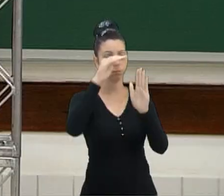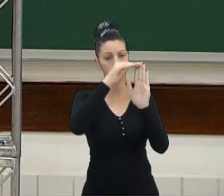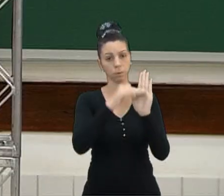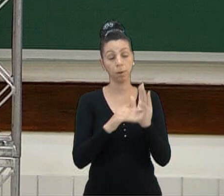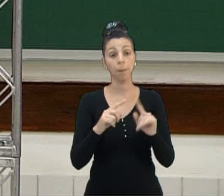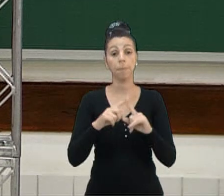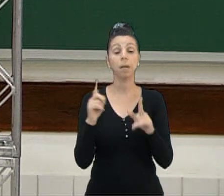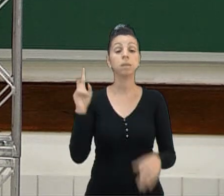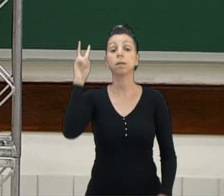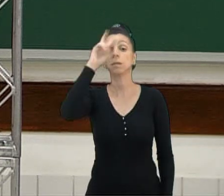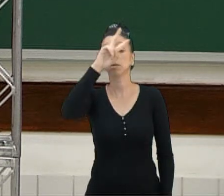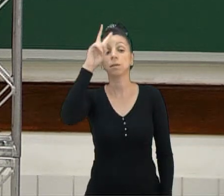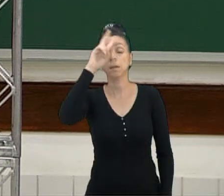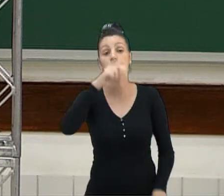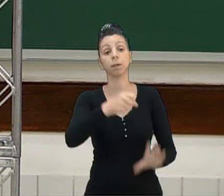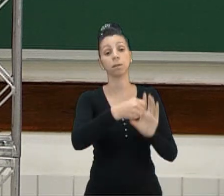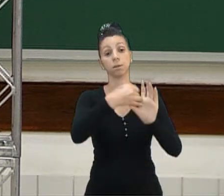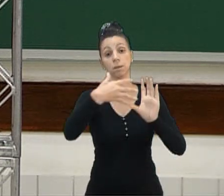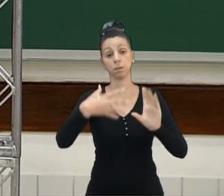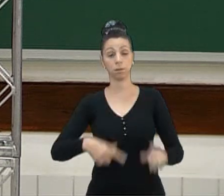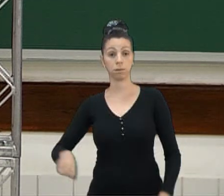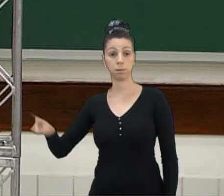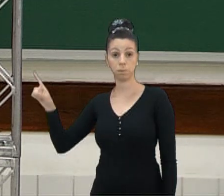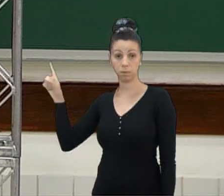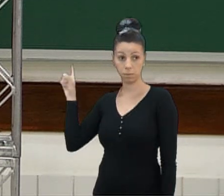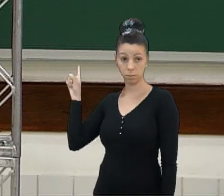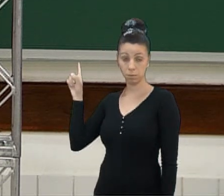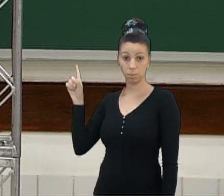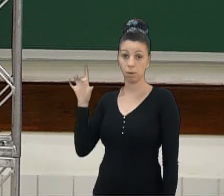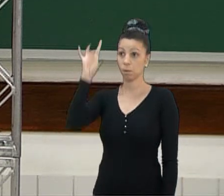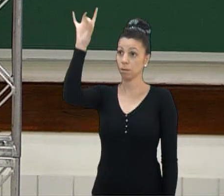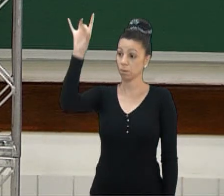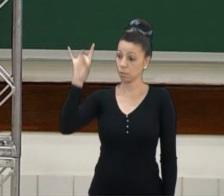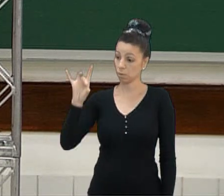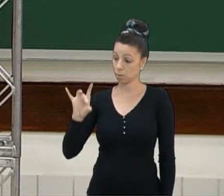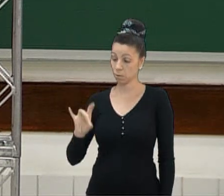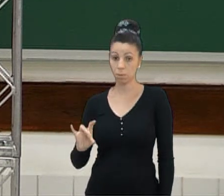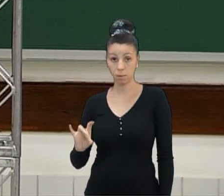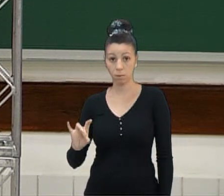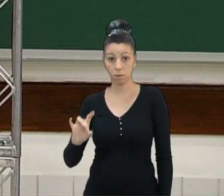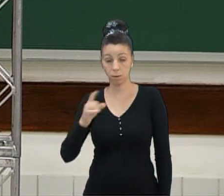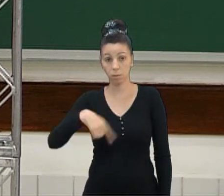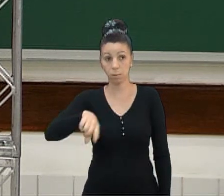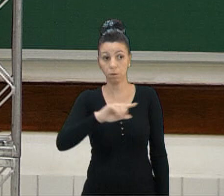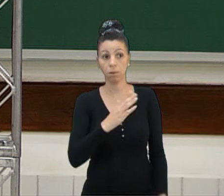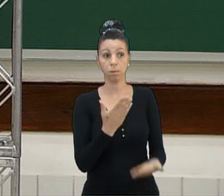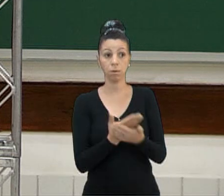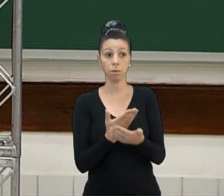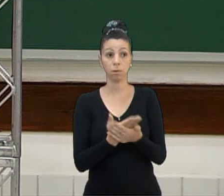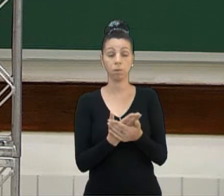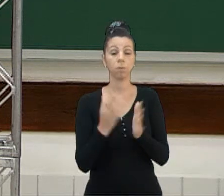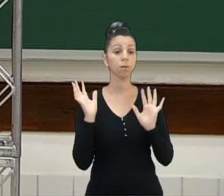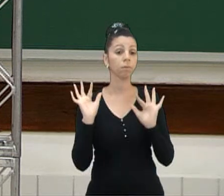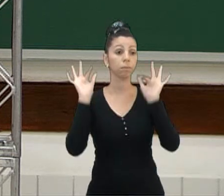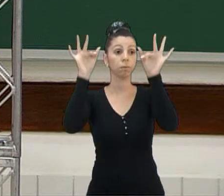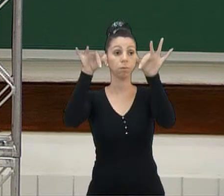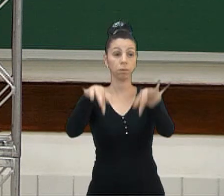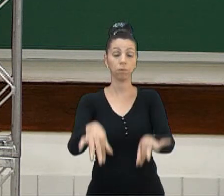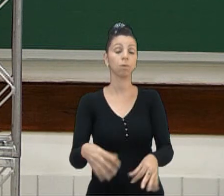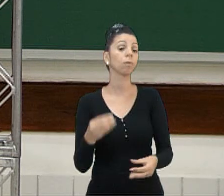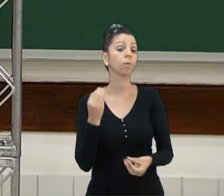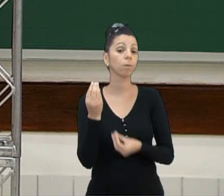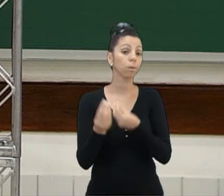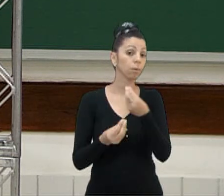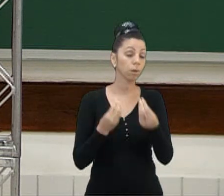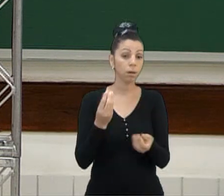que tenham lembrado dessas características naturais de cada uma das regiões que nós estudamos ali. E aí, finalizando o que nós vimos